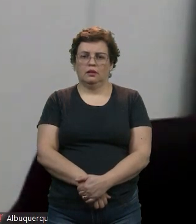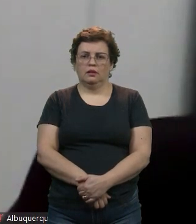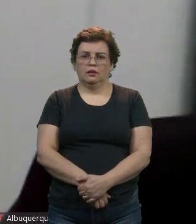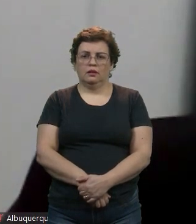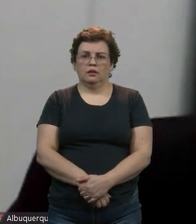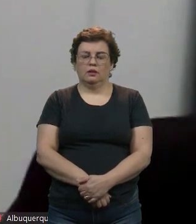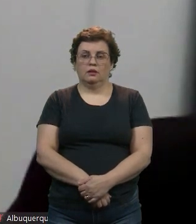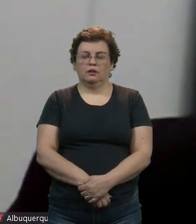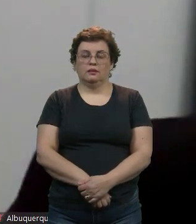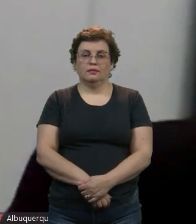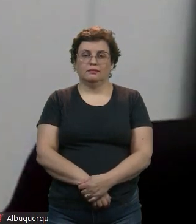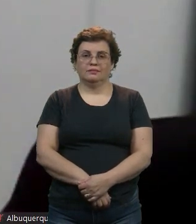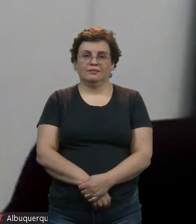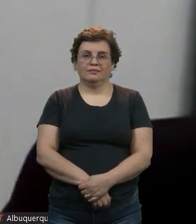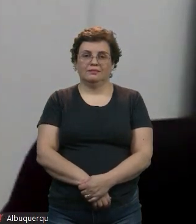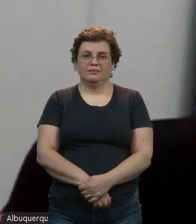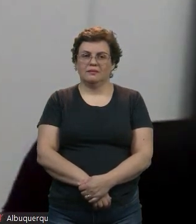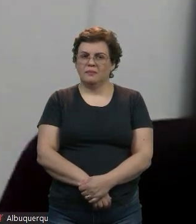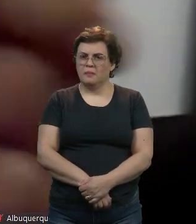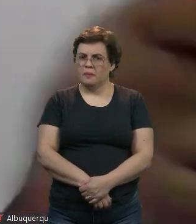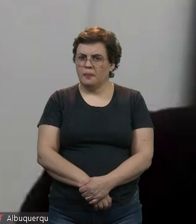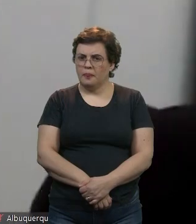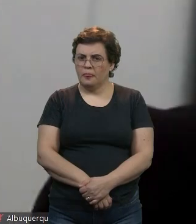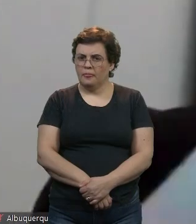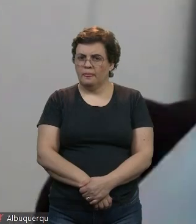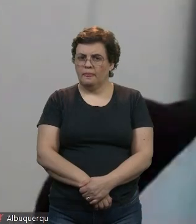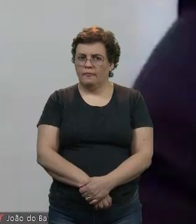Acho que o Kerto se desligou.